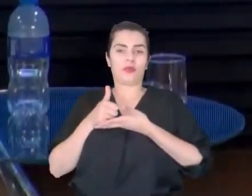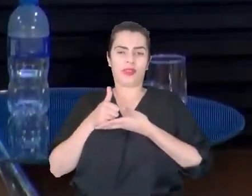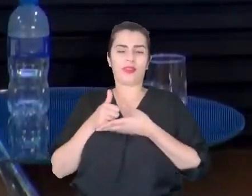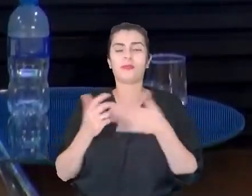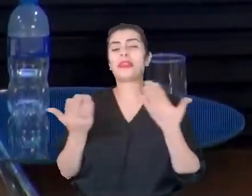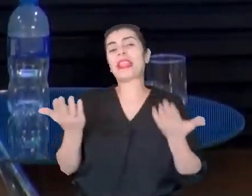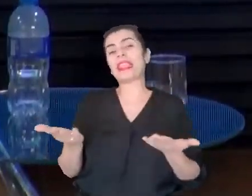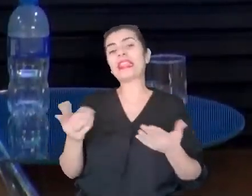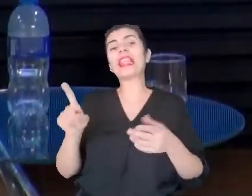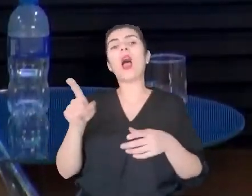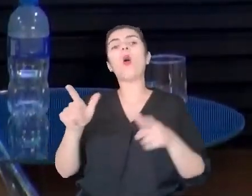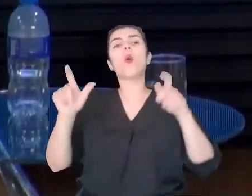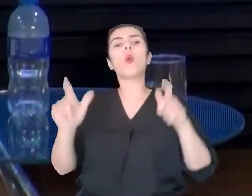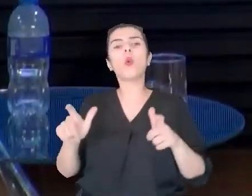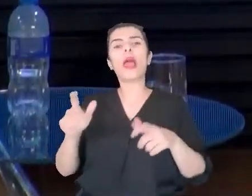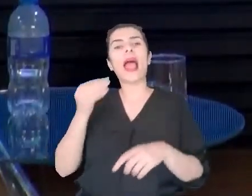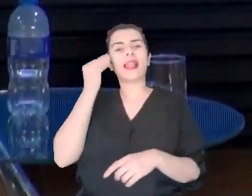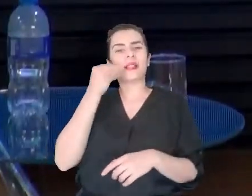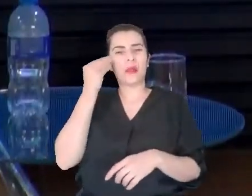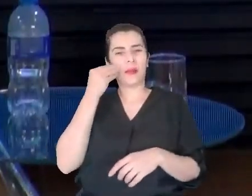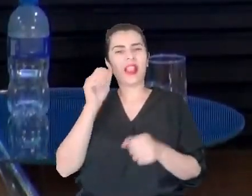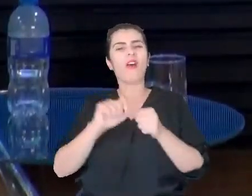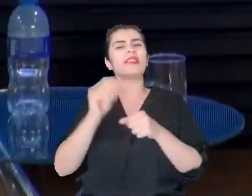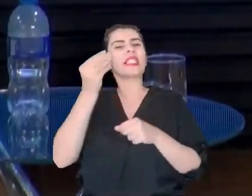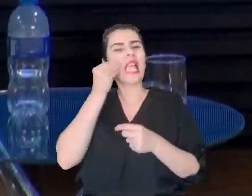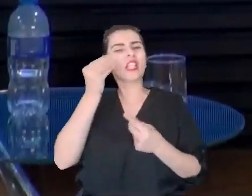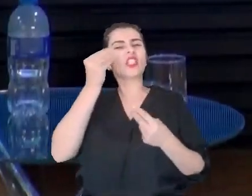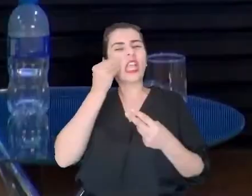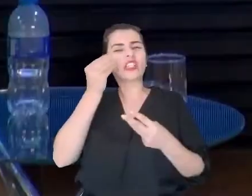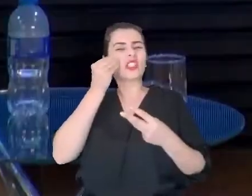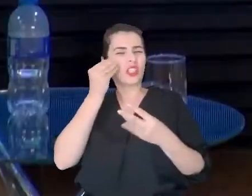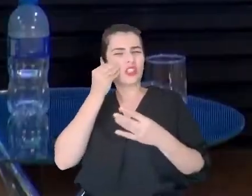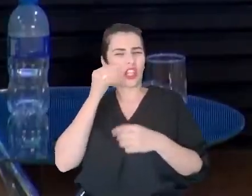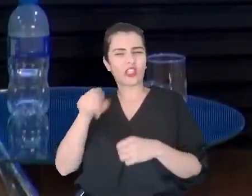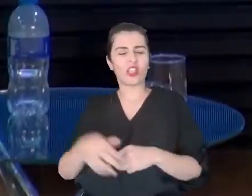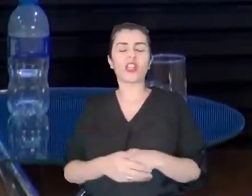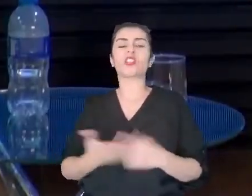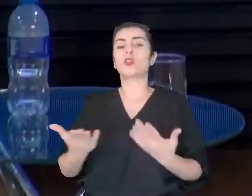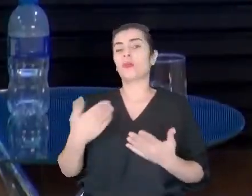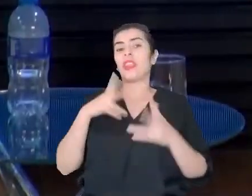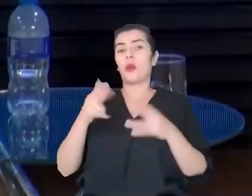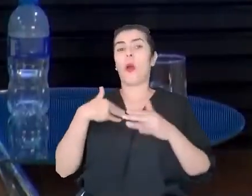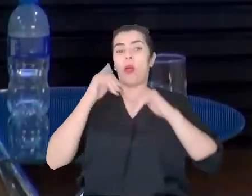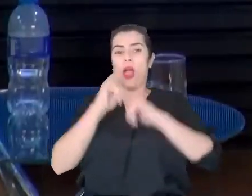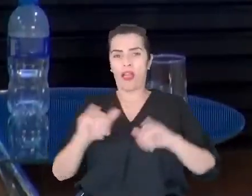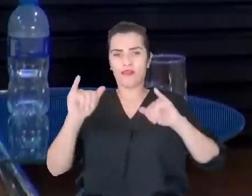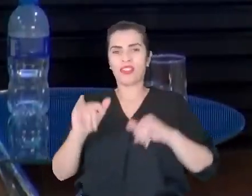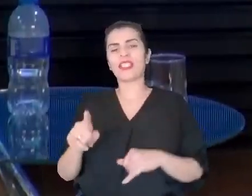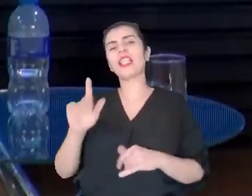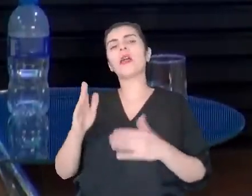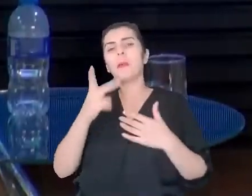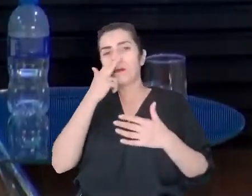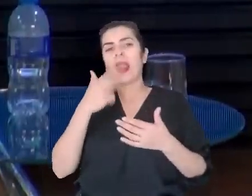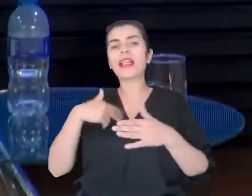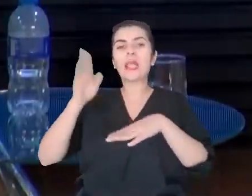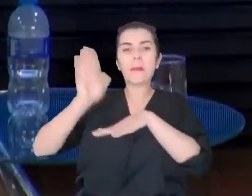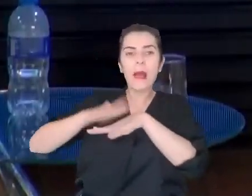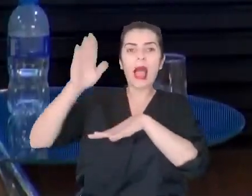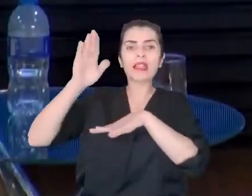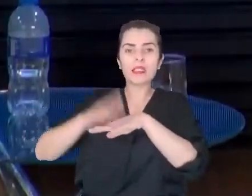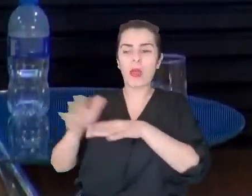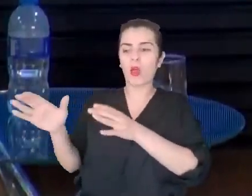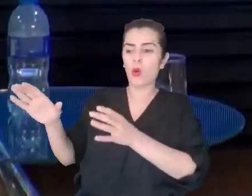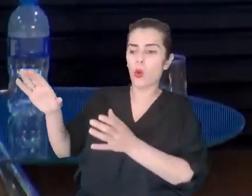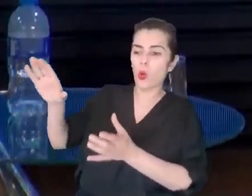aterro experimental, né, nos testes que nós fizemos, né, como eu informei, à medida que você vai acrescentando finos, né, você começa a ter,